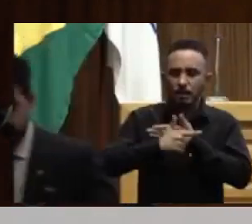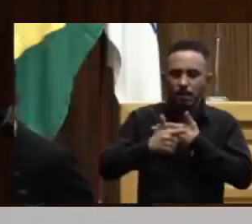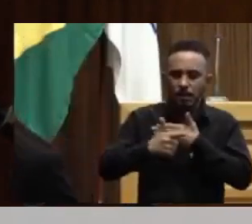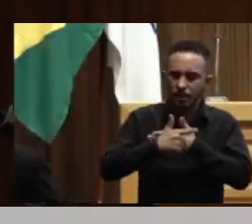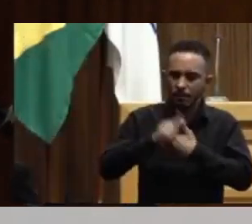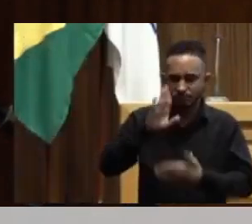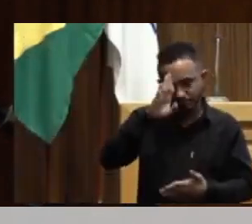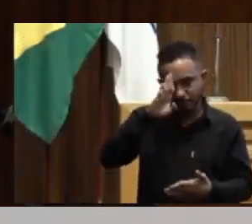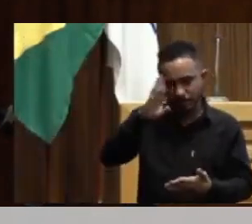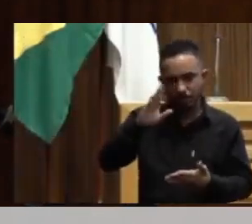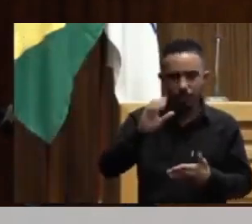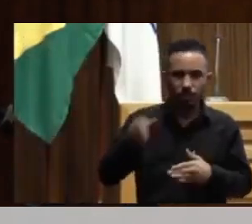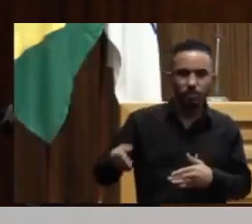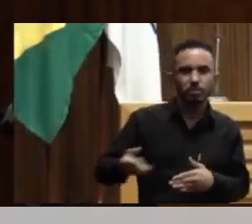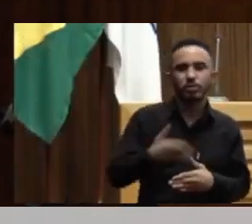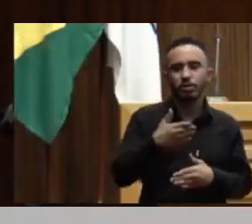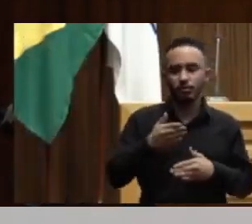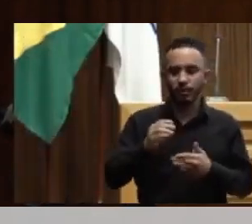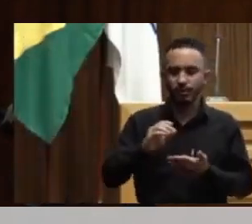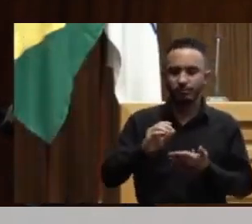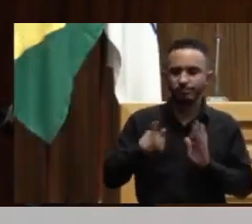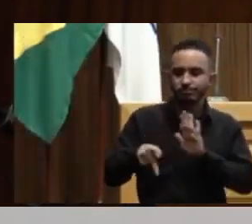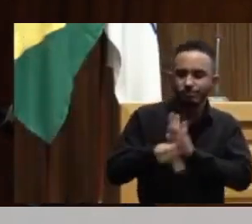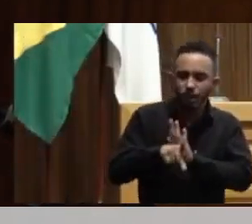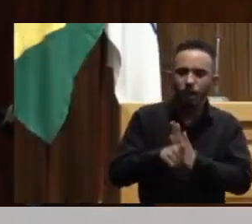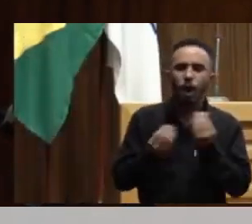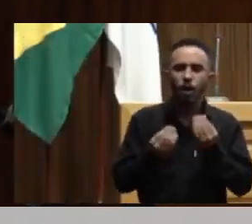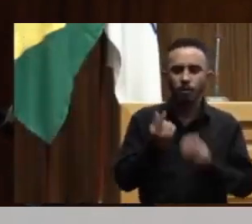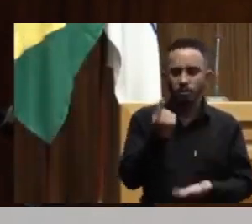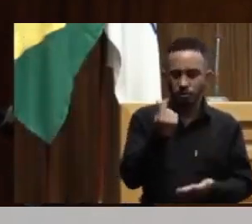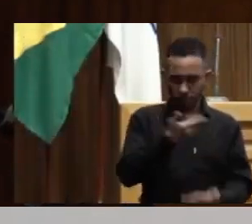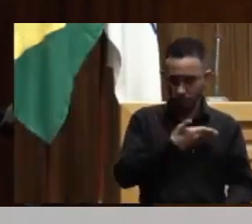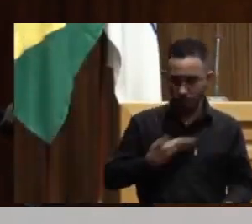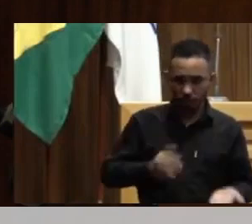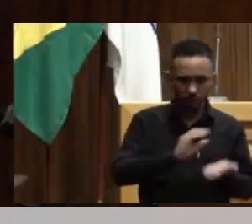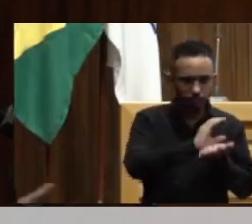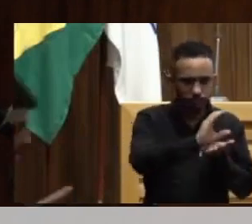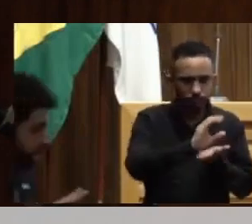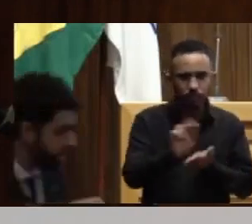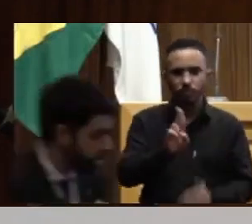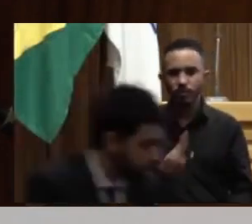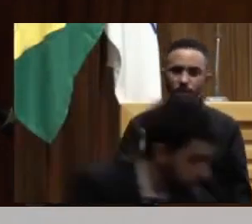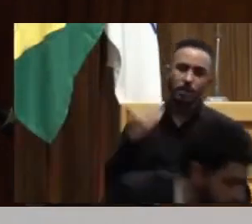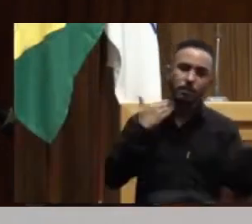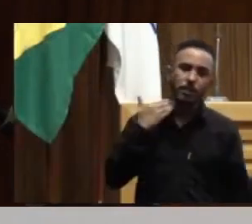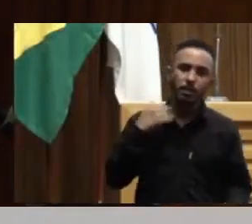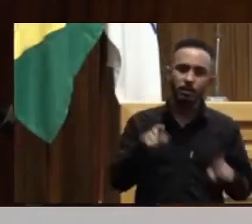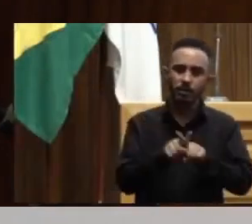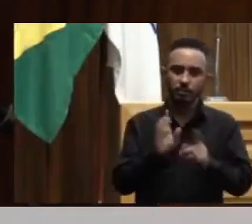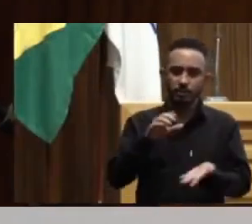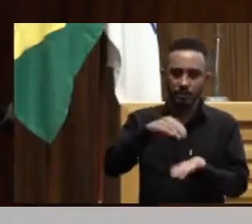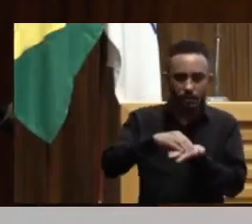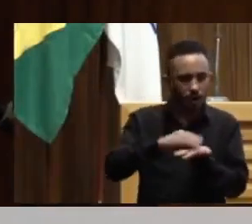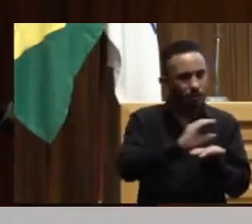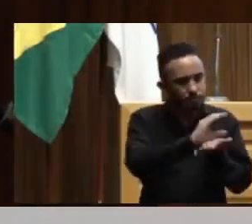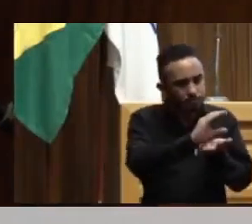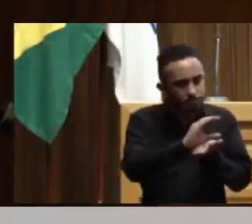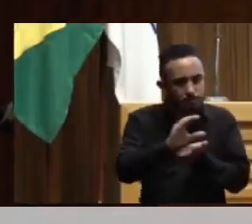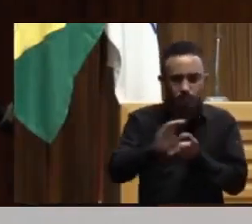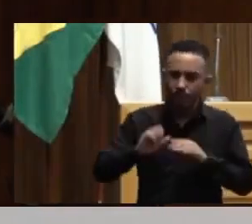Indústria, de direcionamento do investimento público por meio dos seus bancos e agências de fomento, com esforços